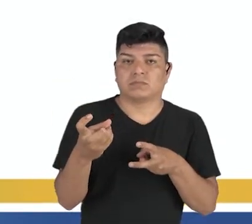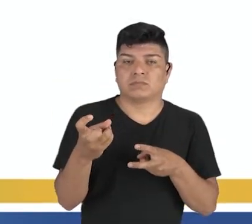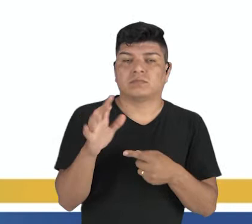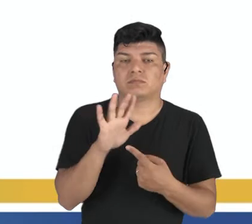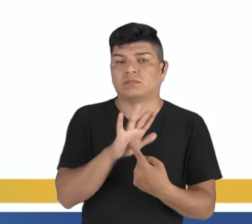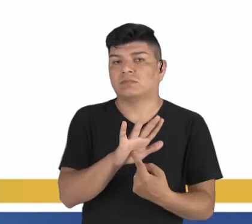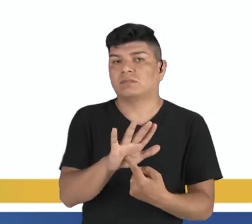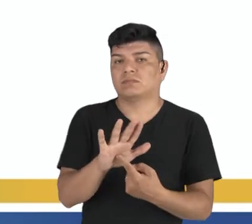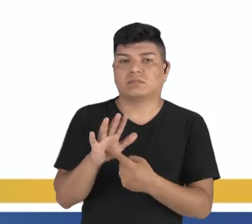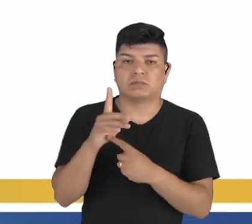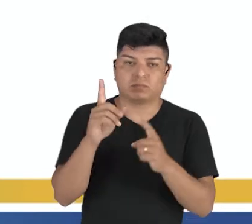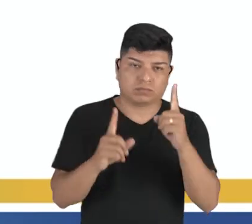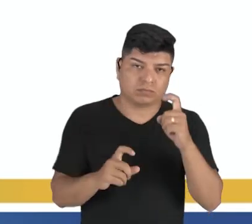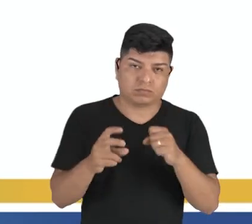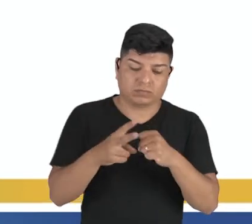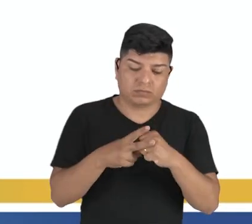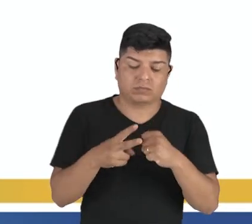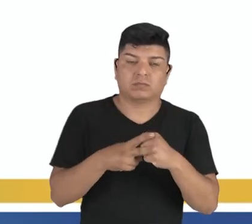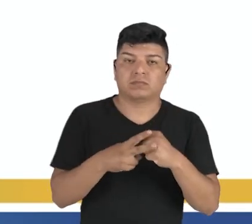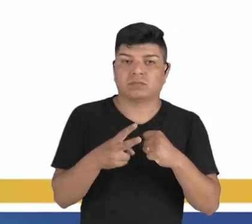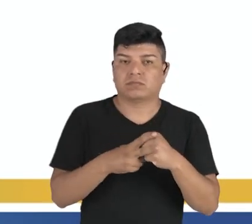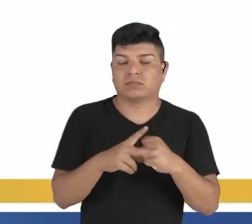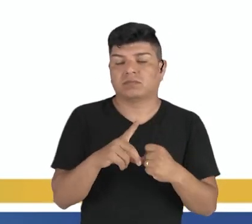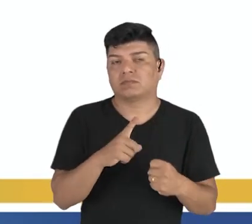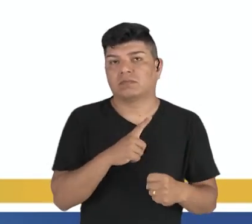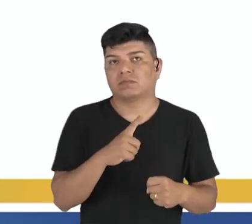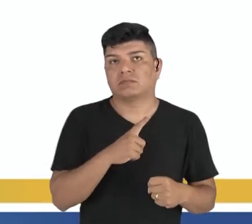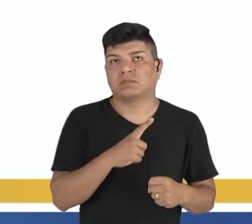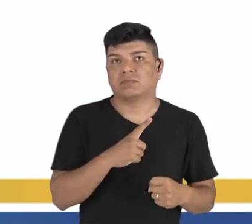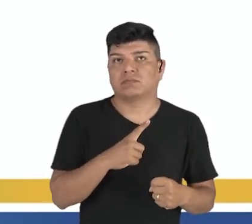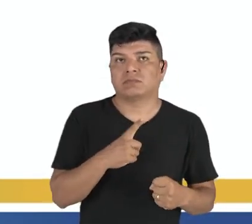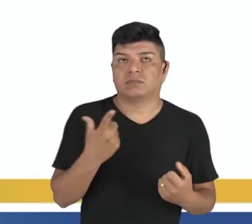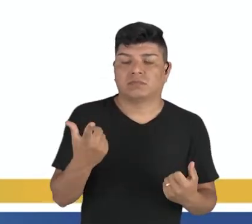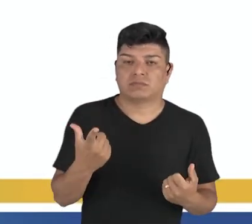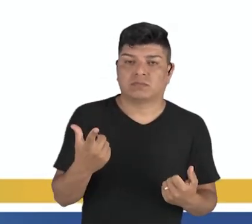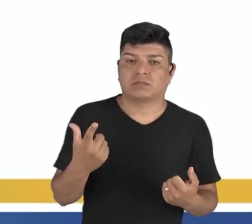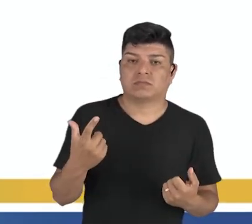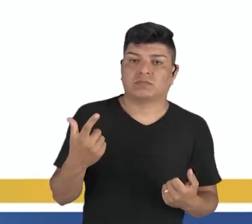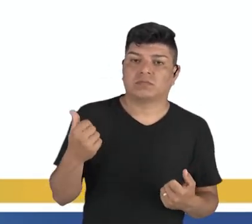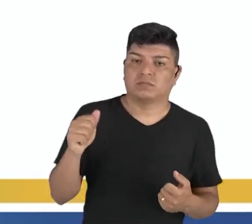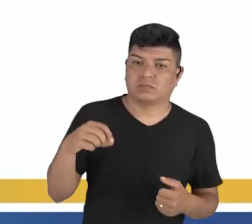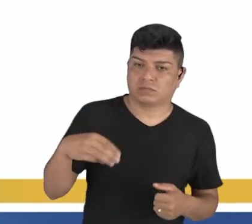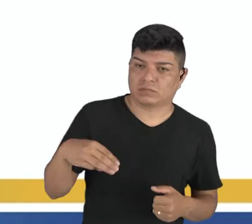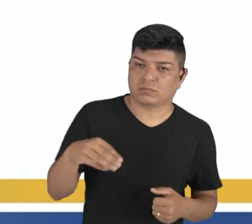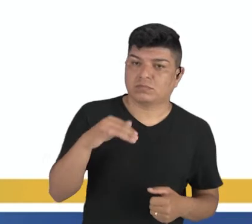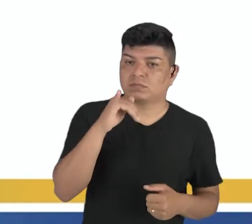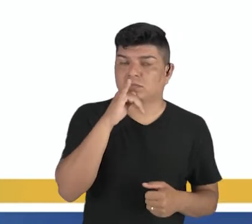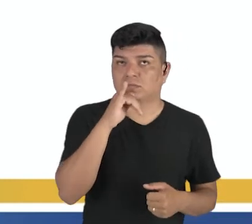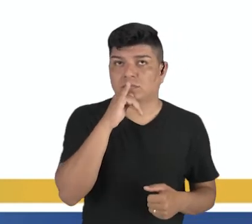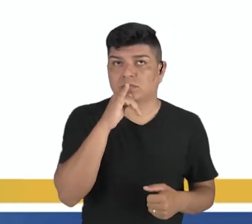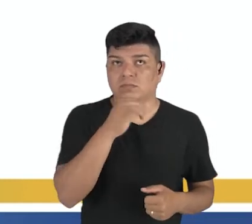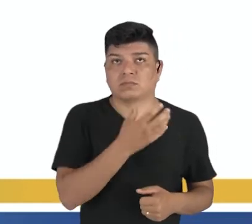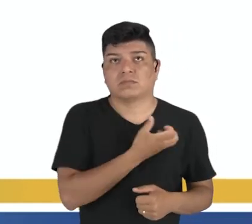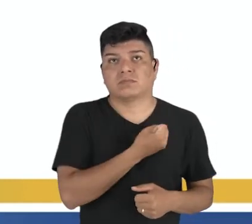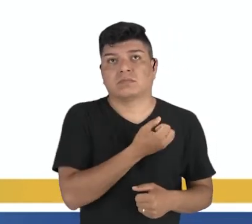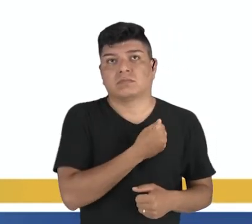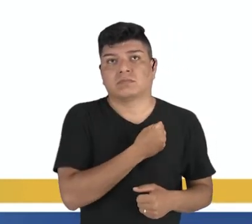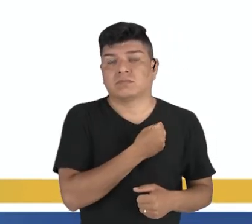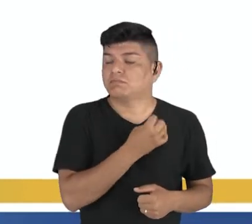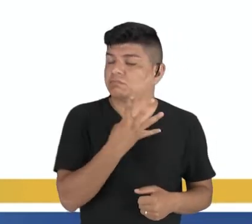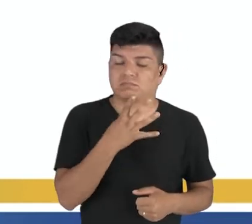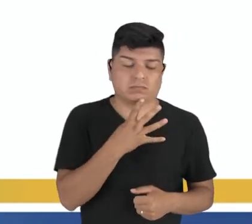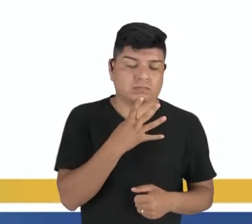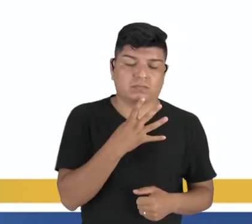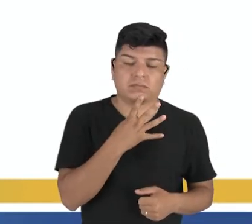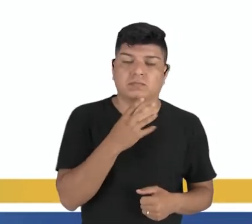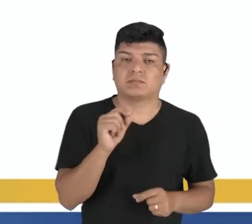diante dessa expressão verbal, que nós temos uma situação algébrica aí. Por exemplo, o número que eu